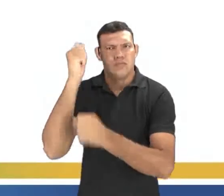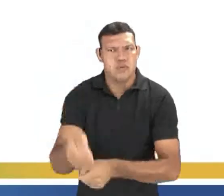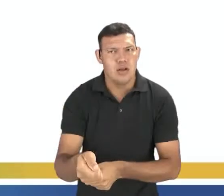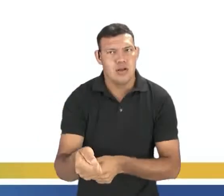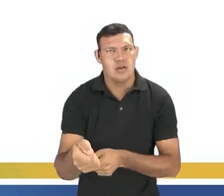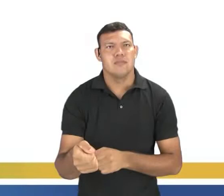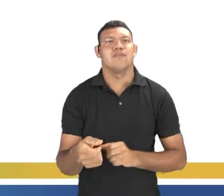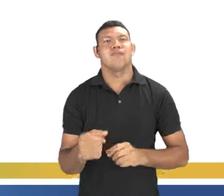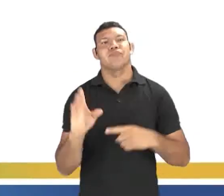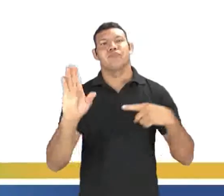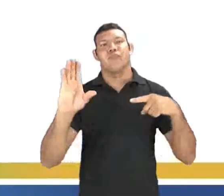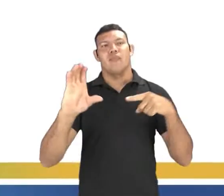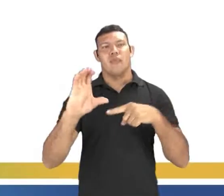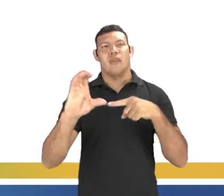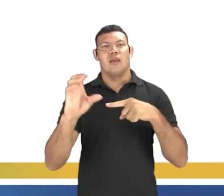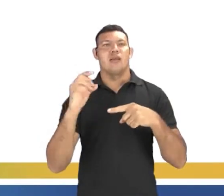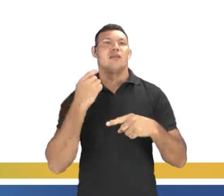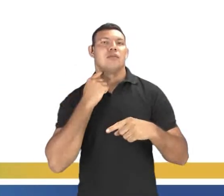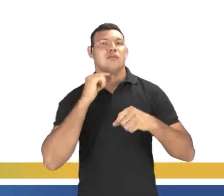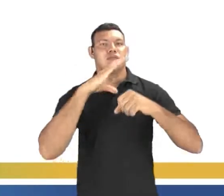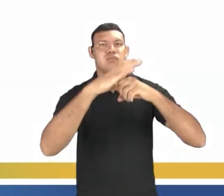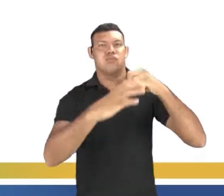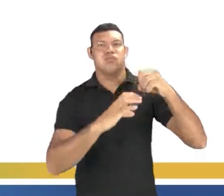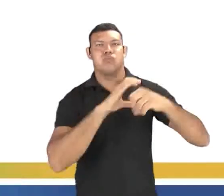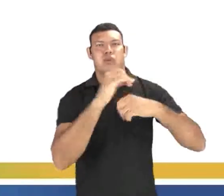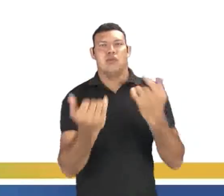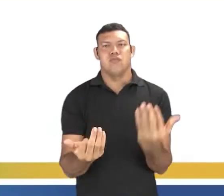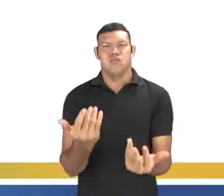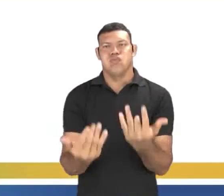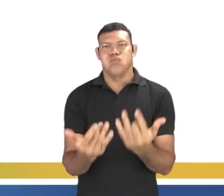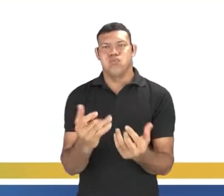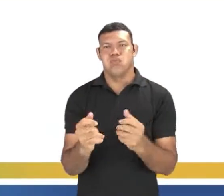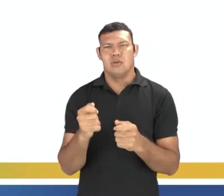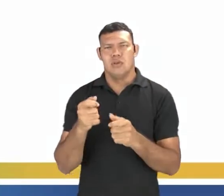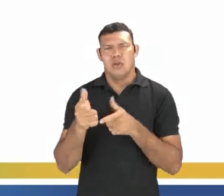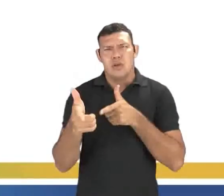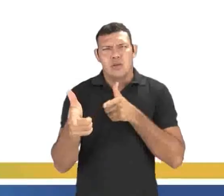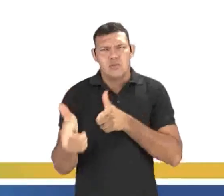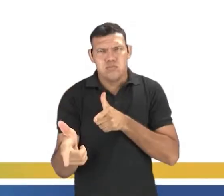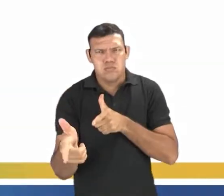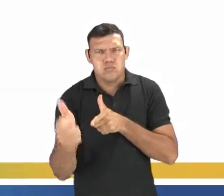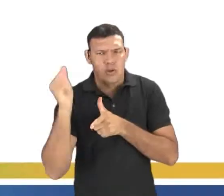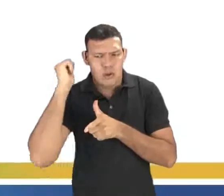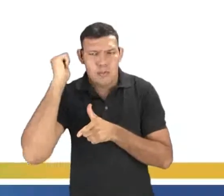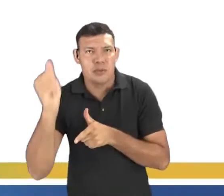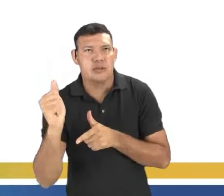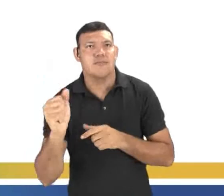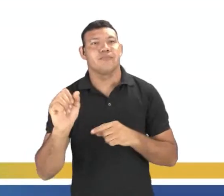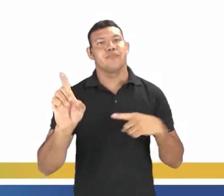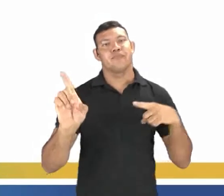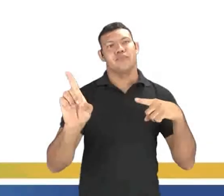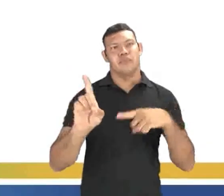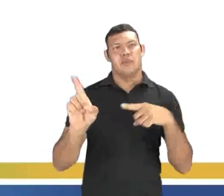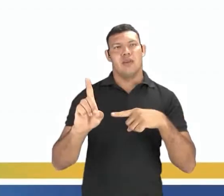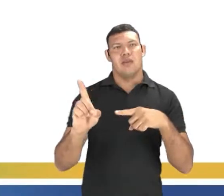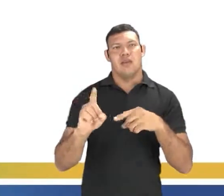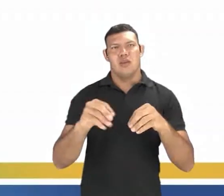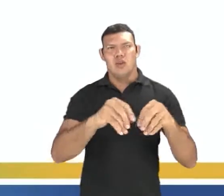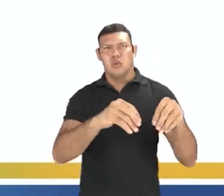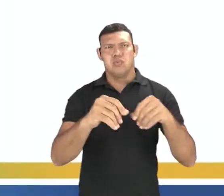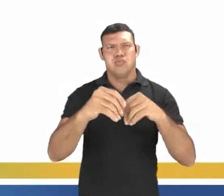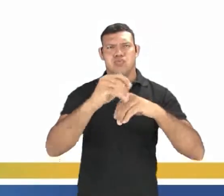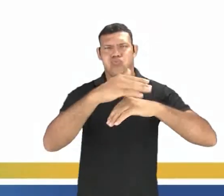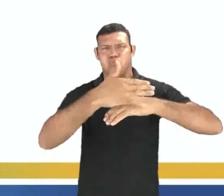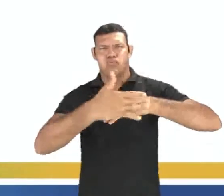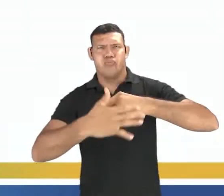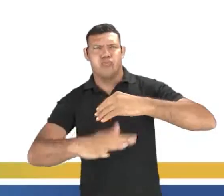caça. D. Assoreamento, desmatamentos e queimadas. E letra E. Queimadas, poluição